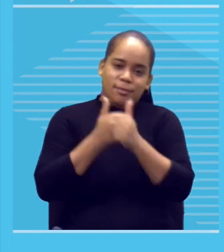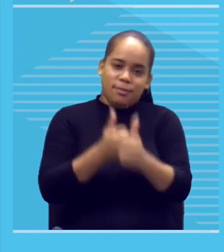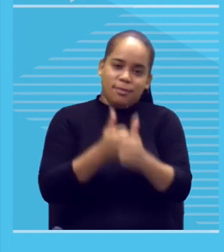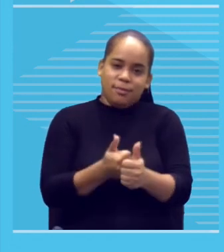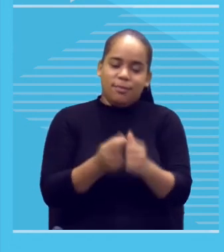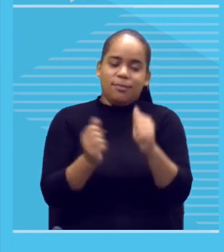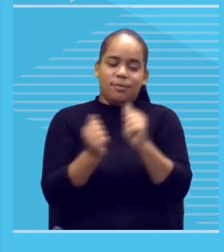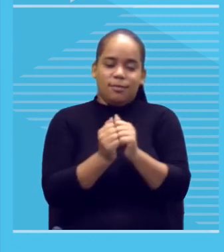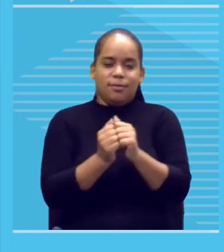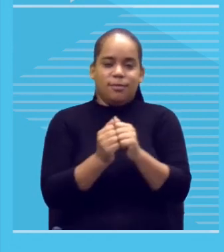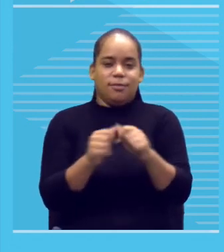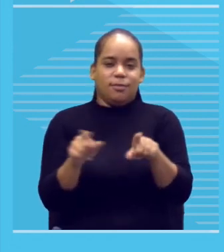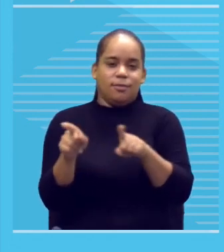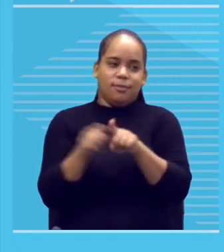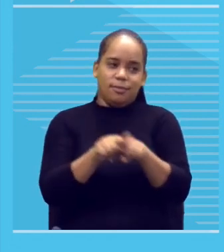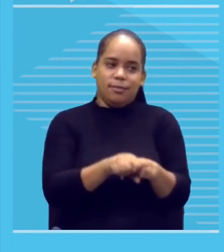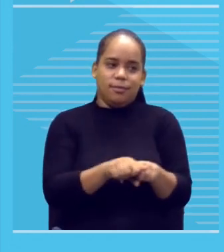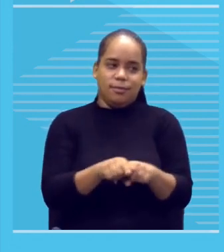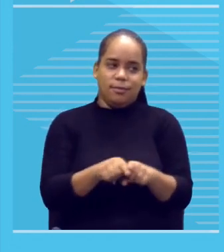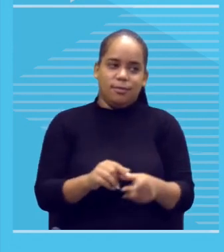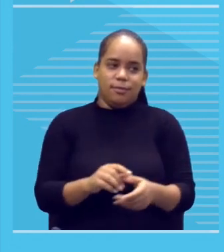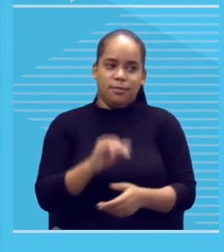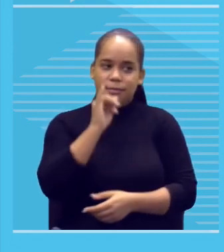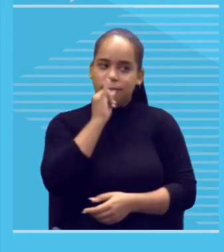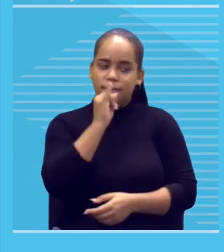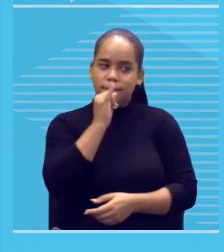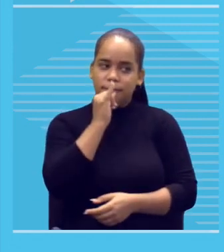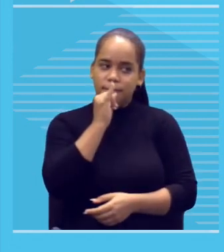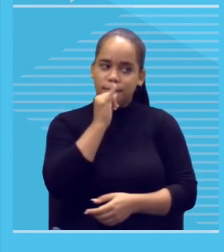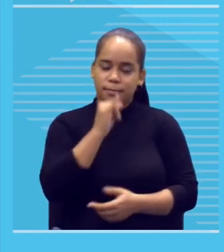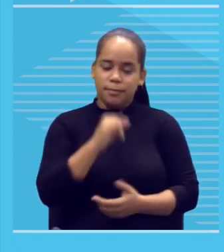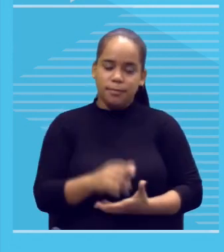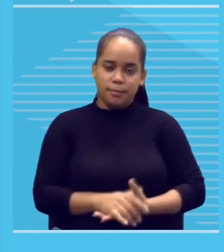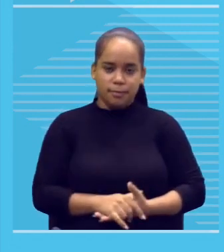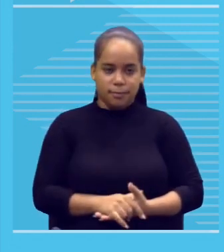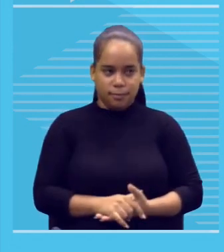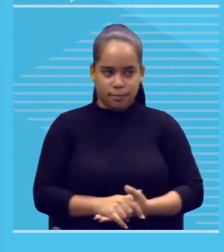um seguido do outro por exemplo